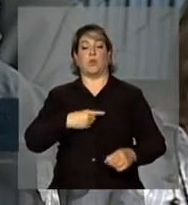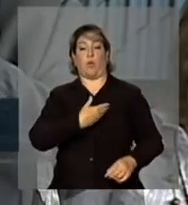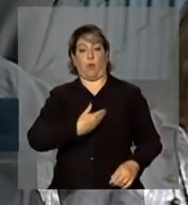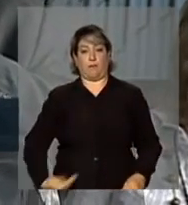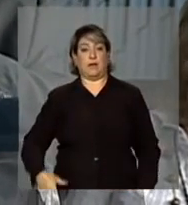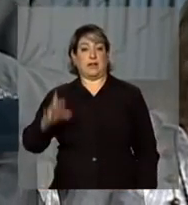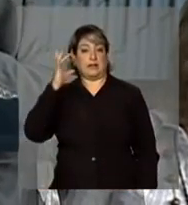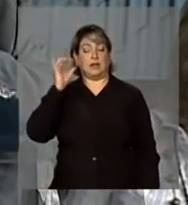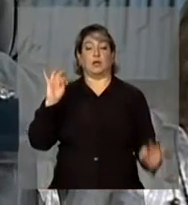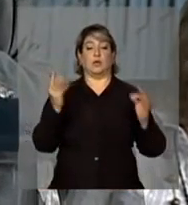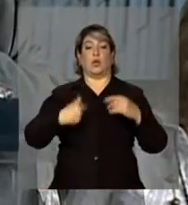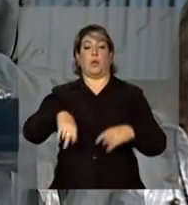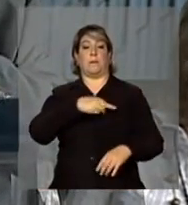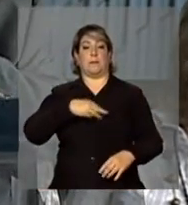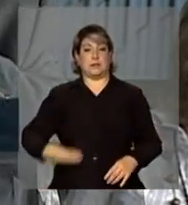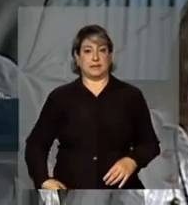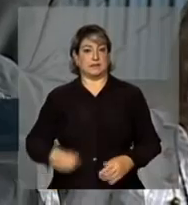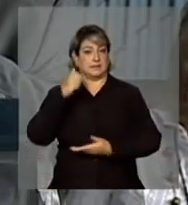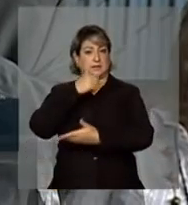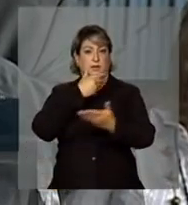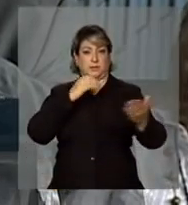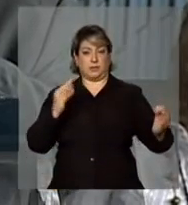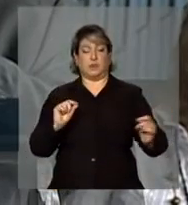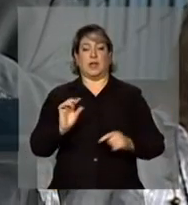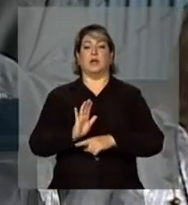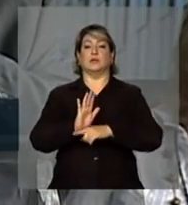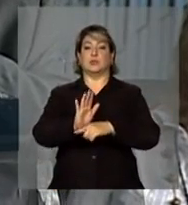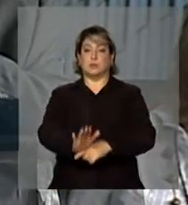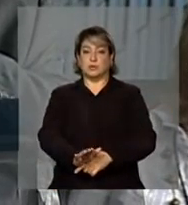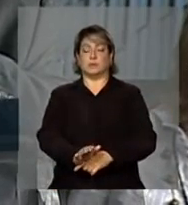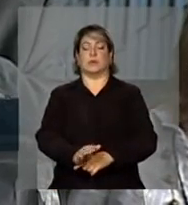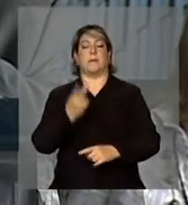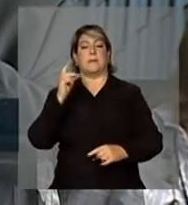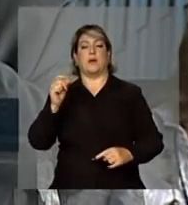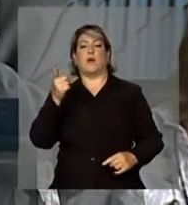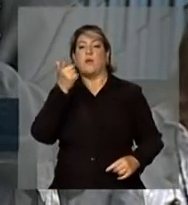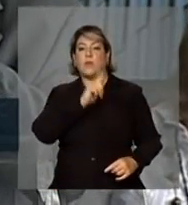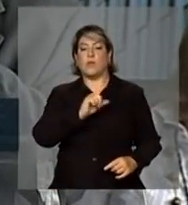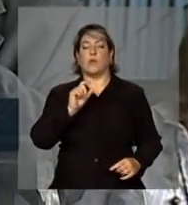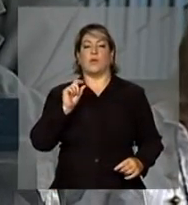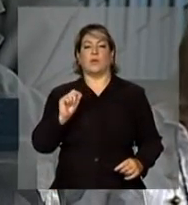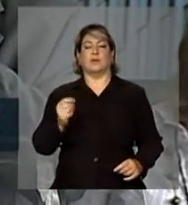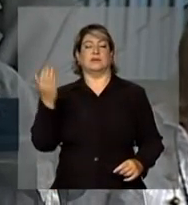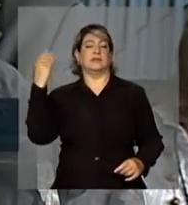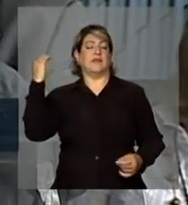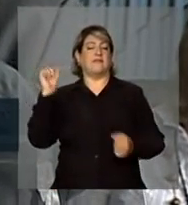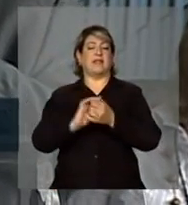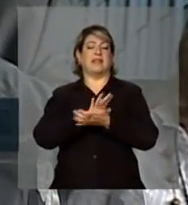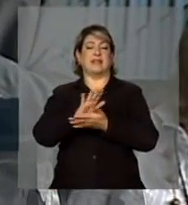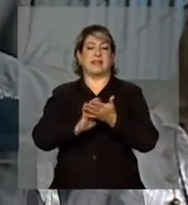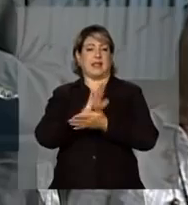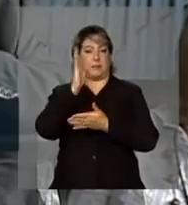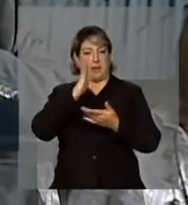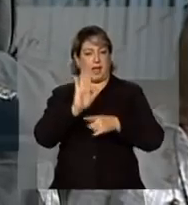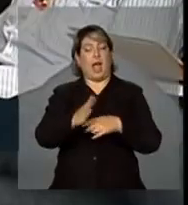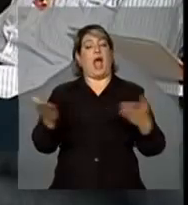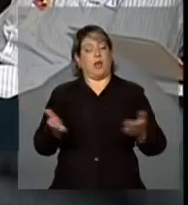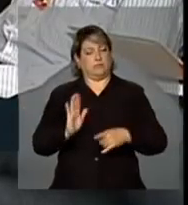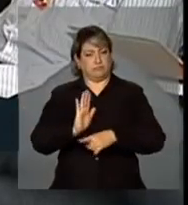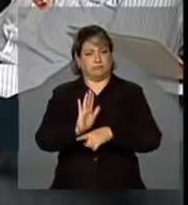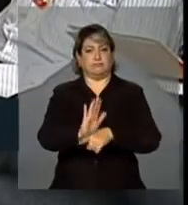e todos os nossos ministros e ministras, ajudar a contribuir para saldar a grande dívida do Brasil com